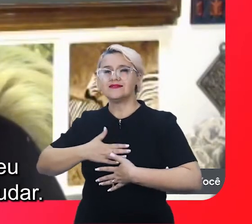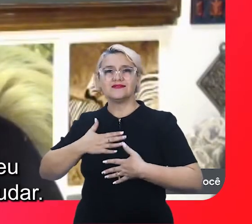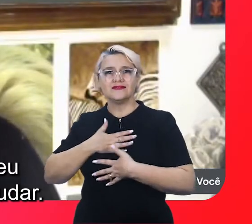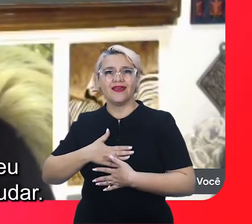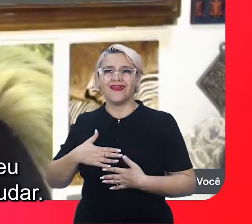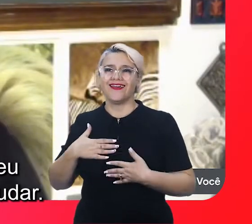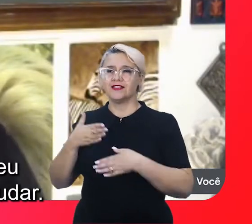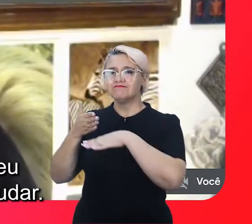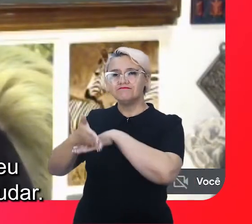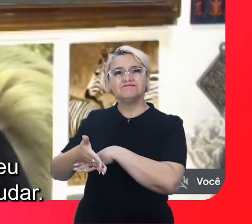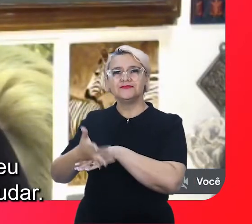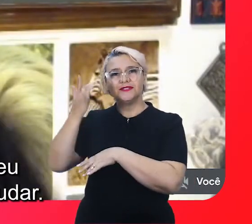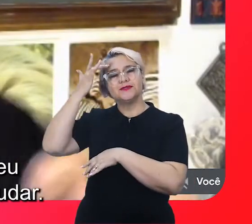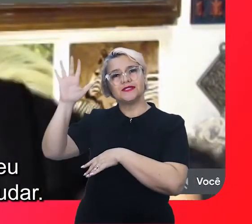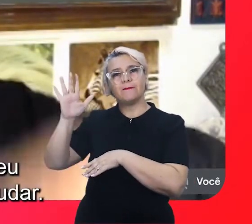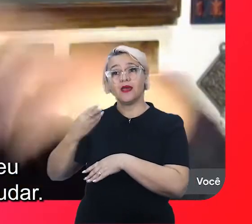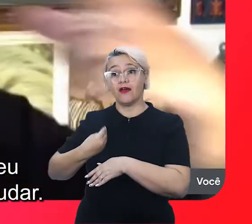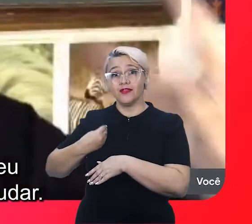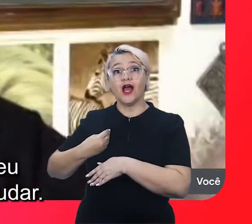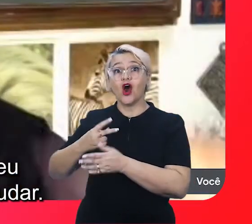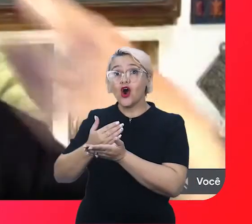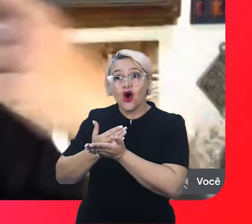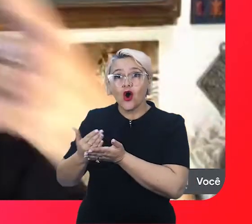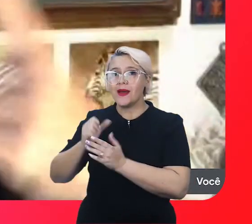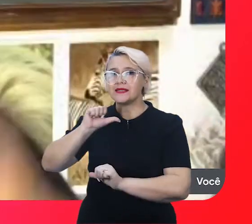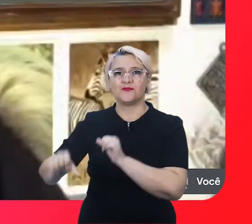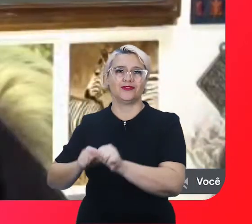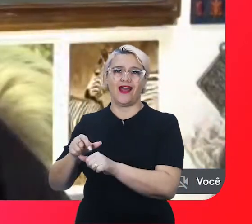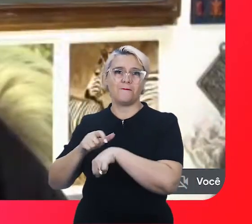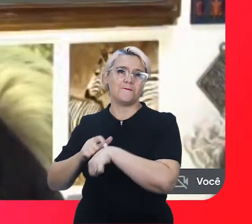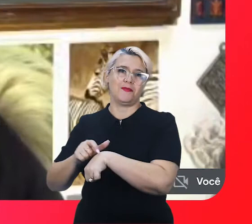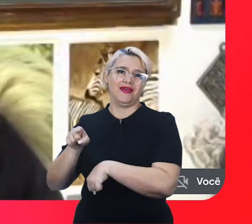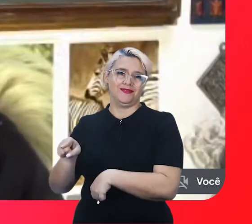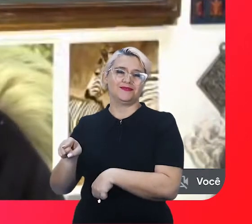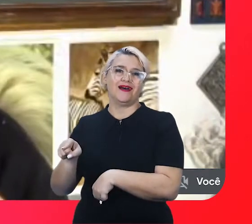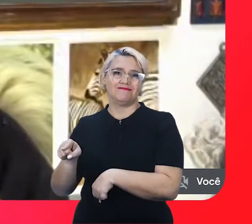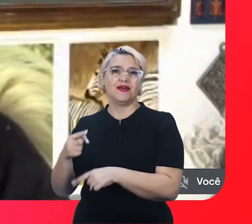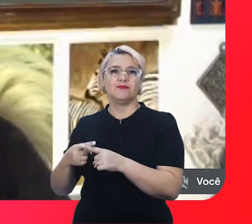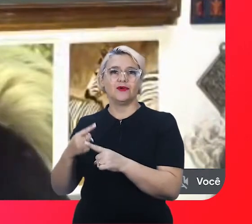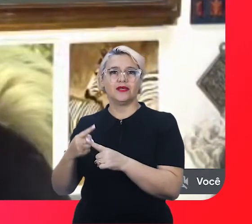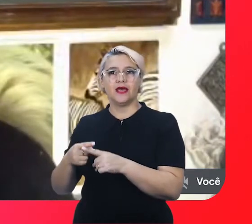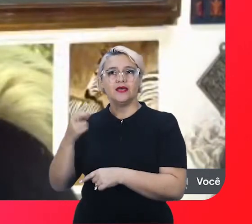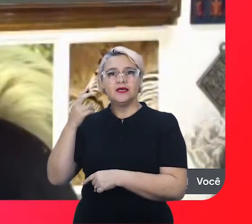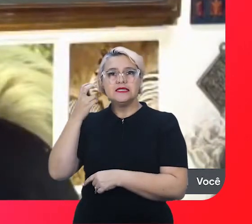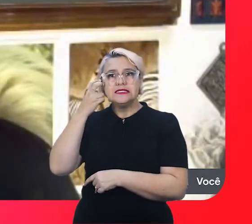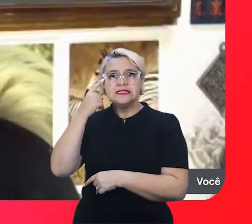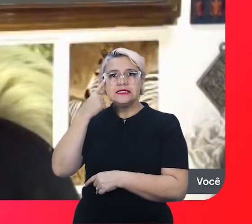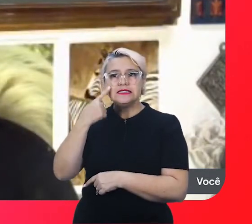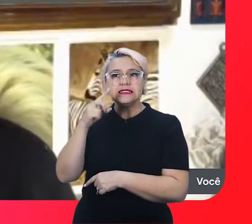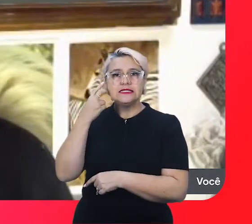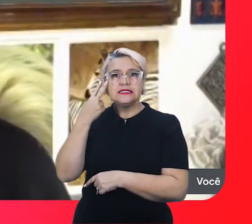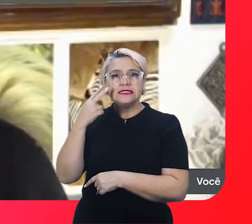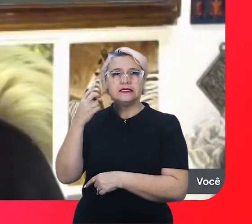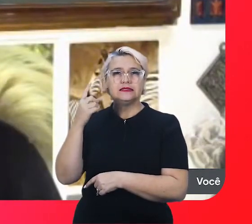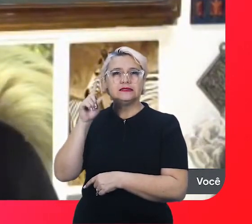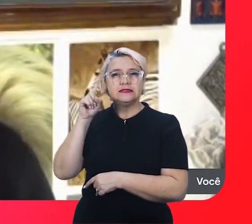Olha. sabia eu que a minha vida estava começando a mudar. Por quê? Uhum. Porque 5 dias depois que eu estava trabalhando na